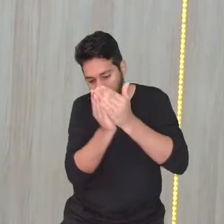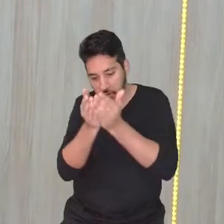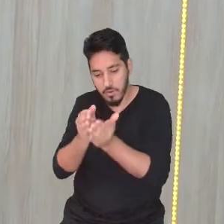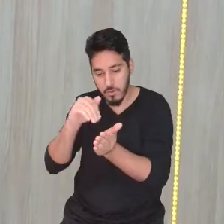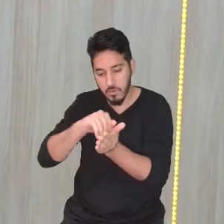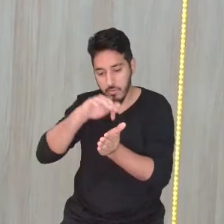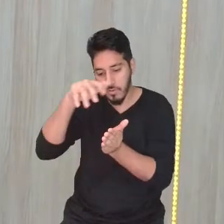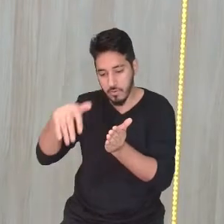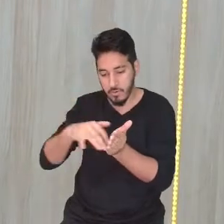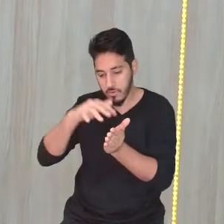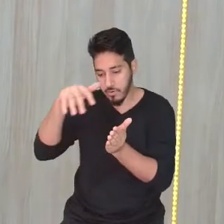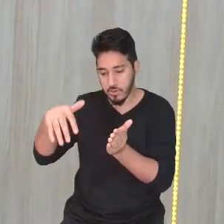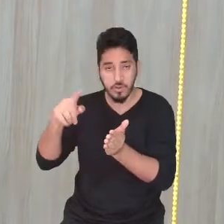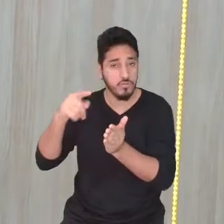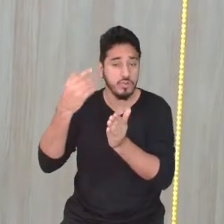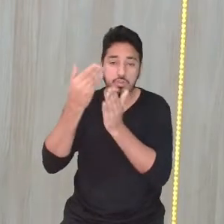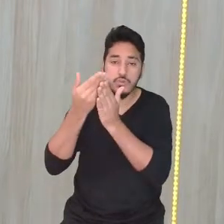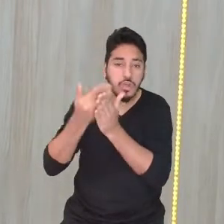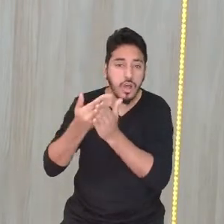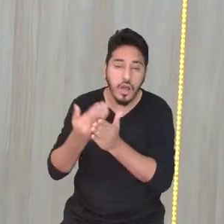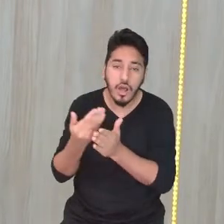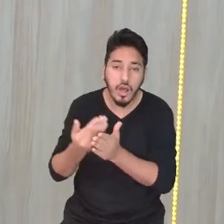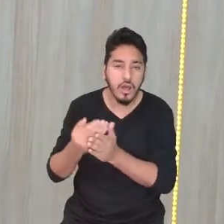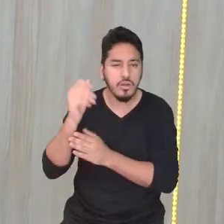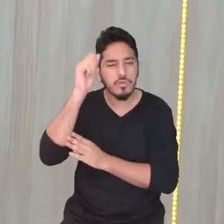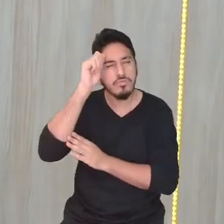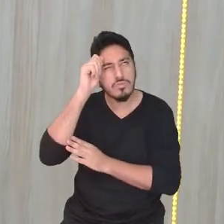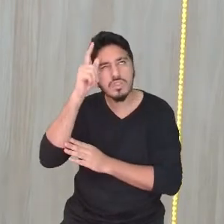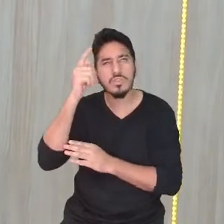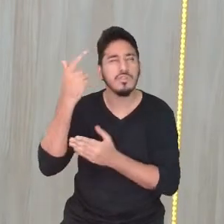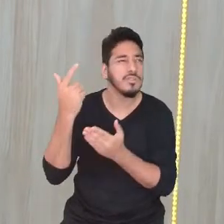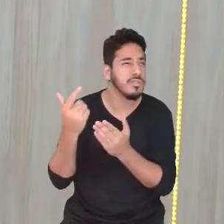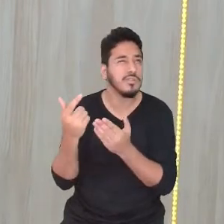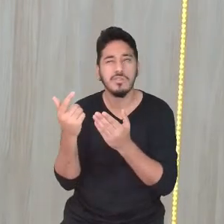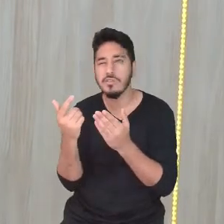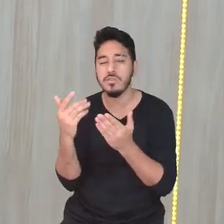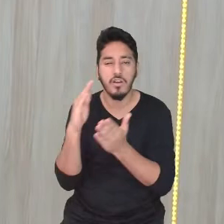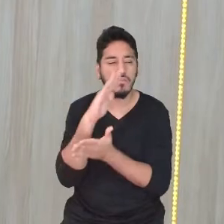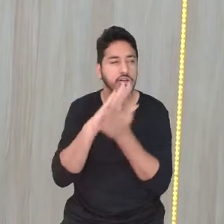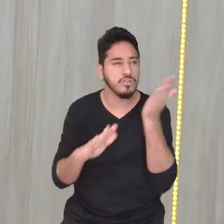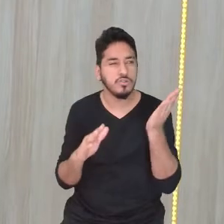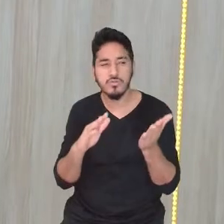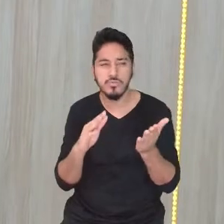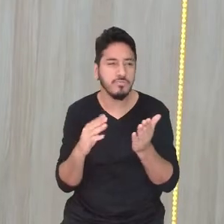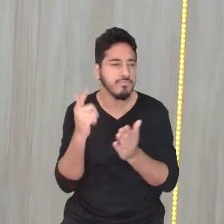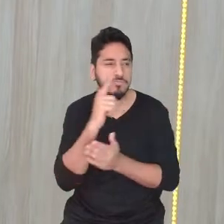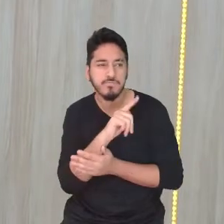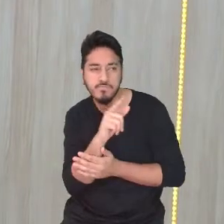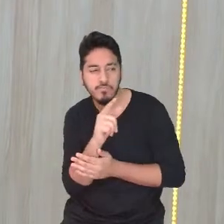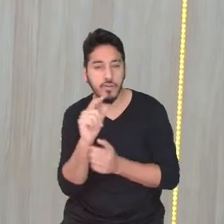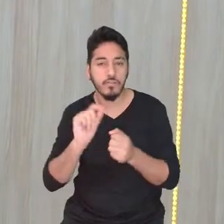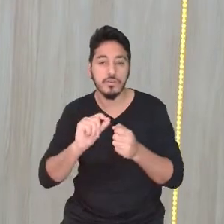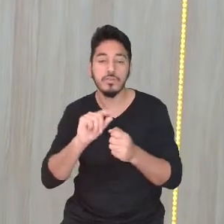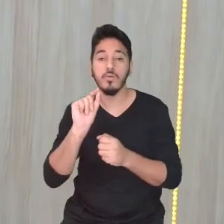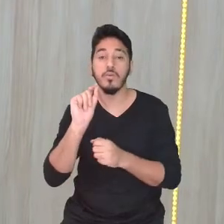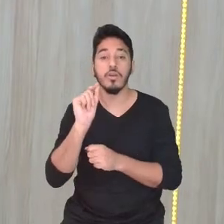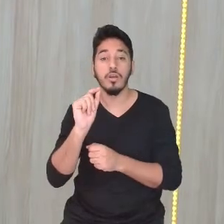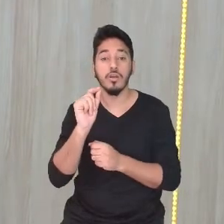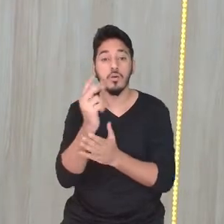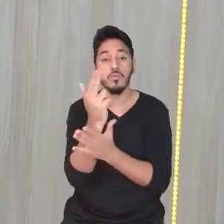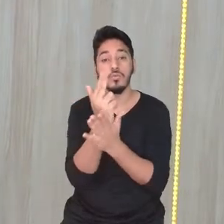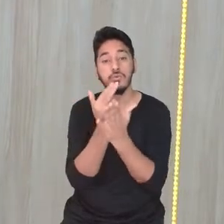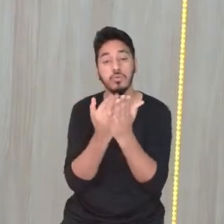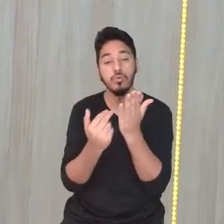estudaram muito, pessoas pesquisaram, pessoas viajaram para poder fazer aqueles mapas que iriam guiar